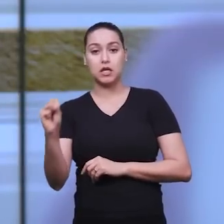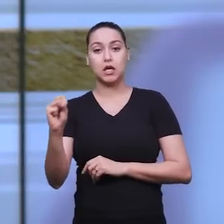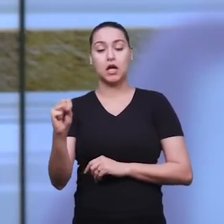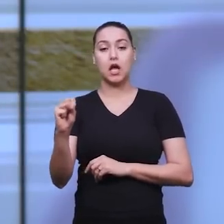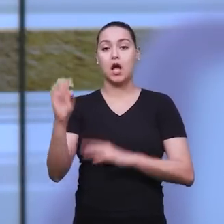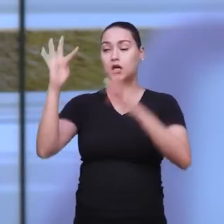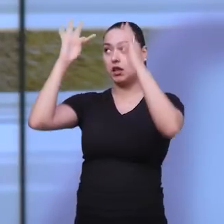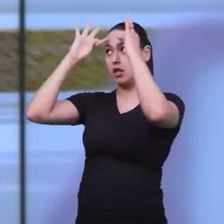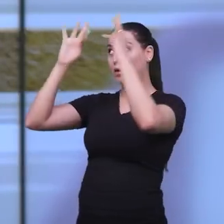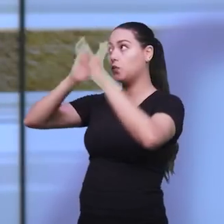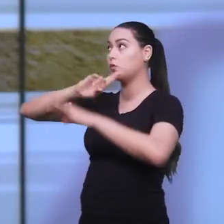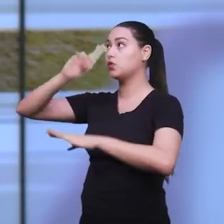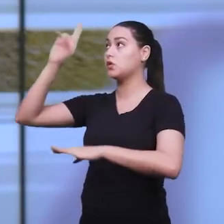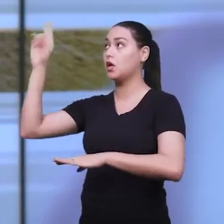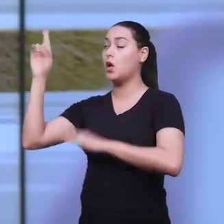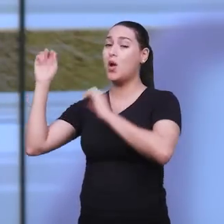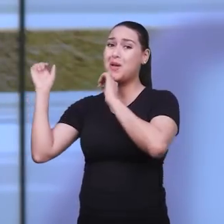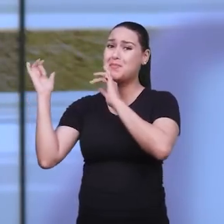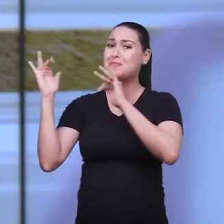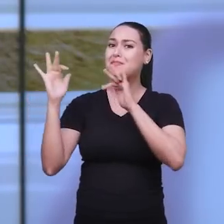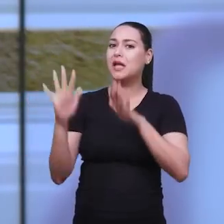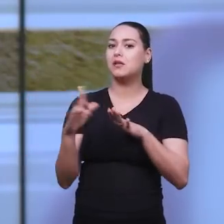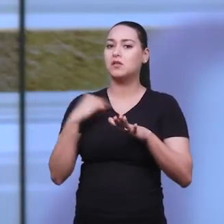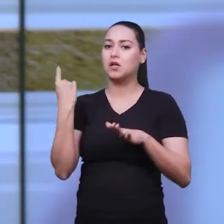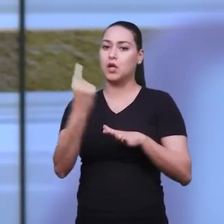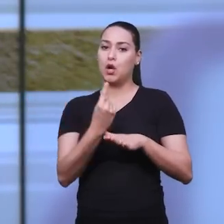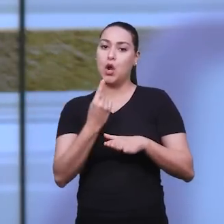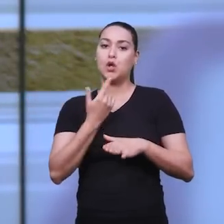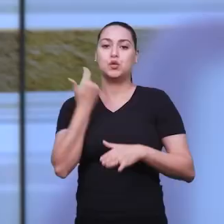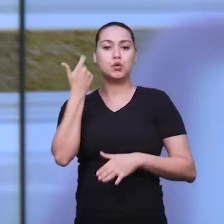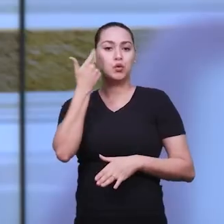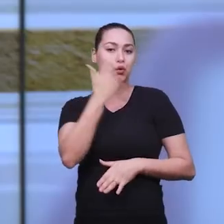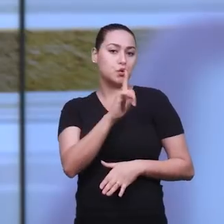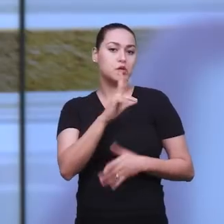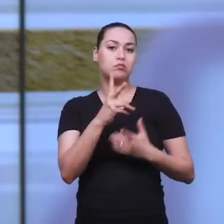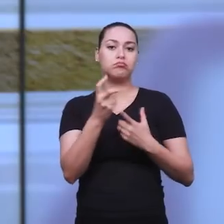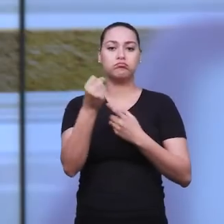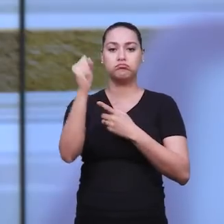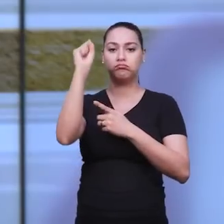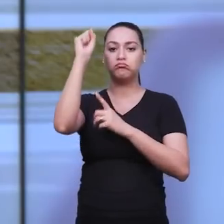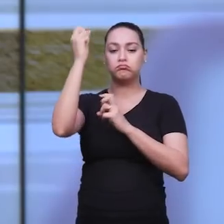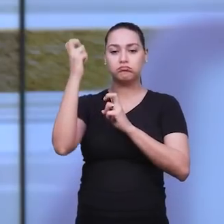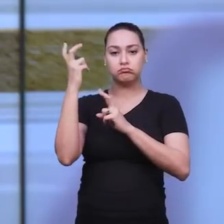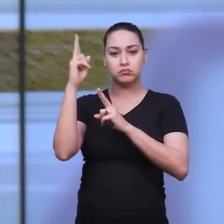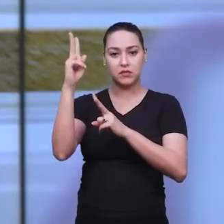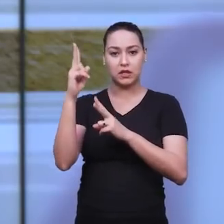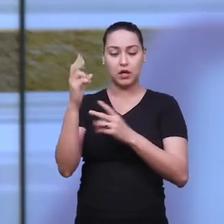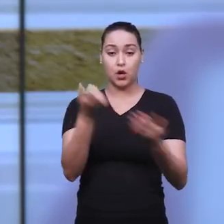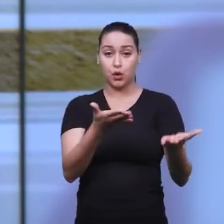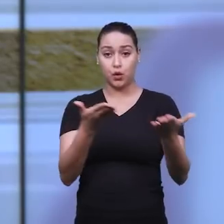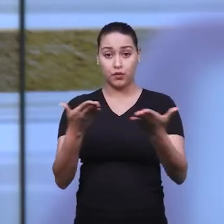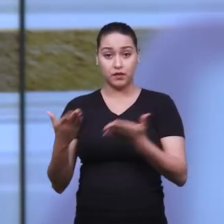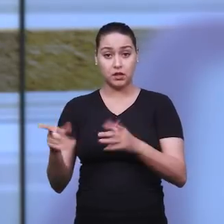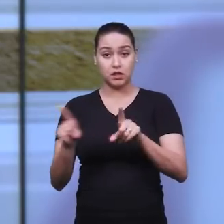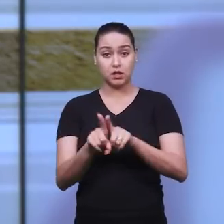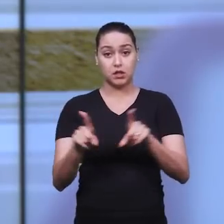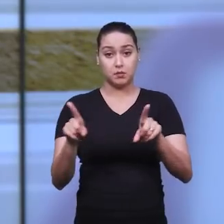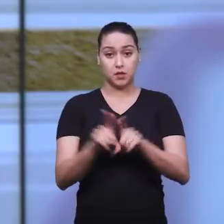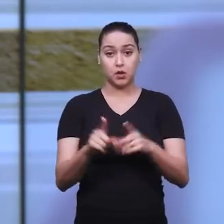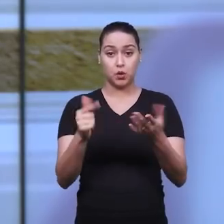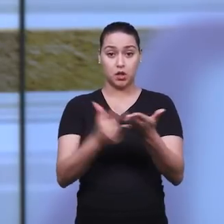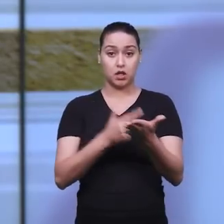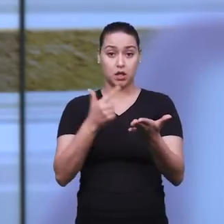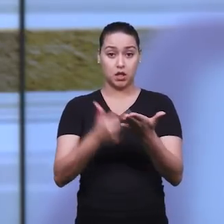o temor do Senhor é o tesouro que dá estabilidade para os nossos tempos. Nós convidamos ainda